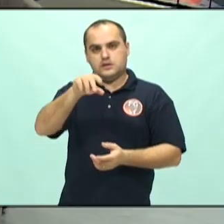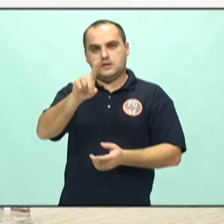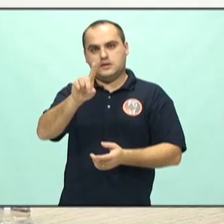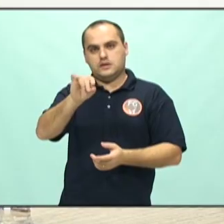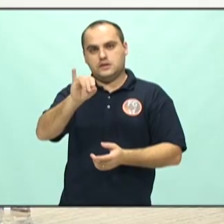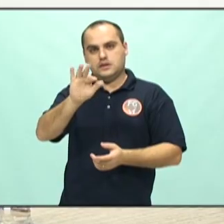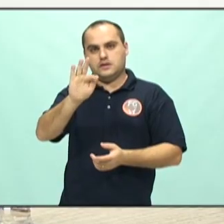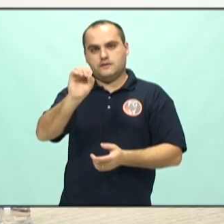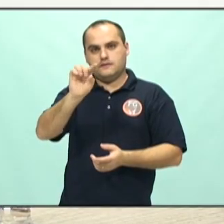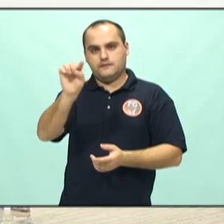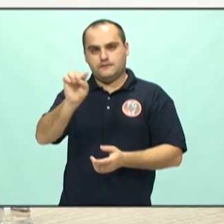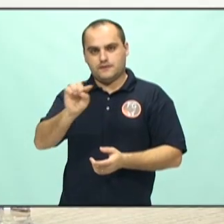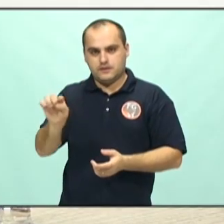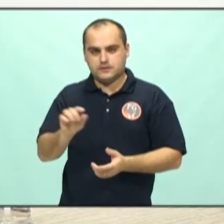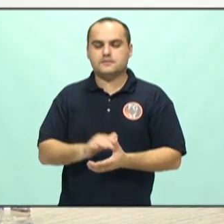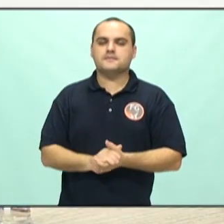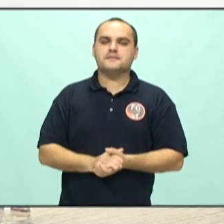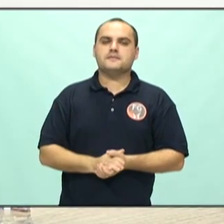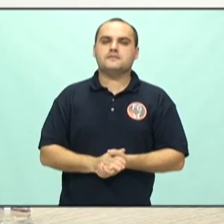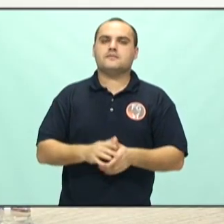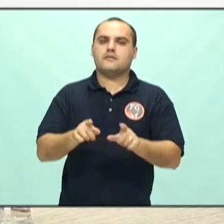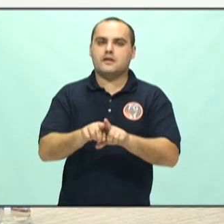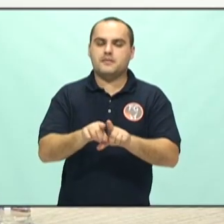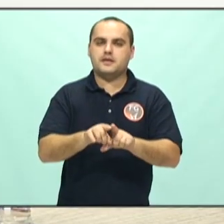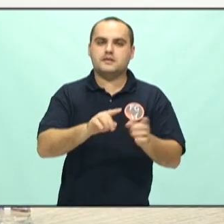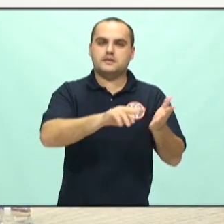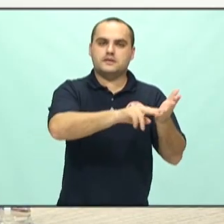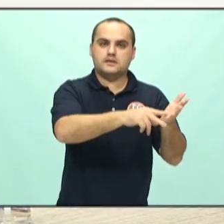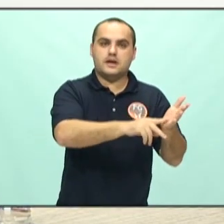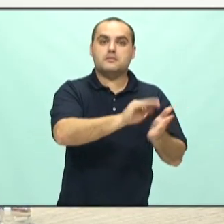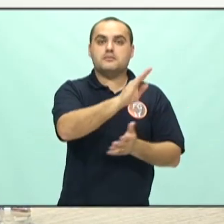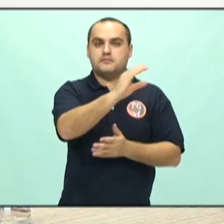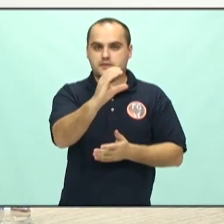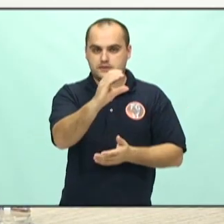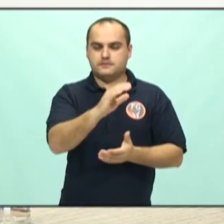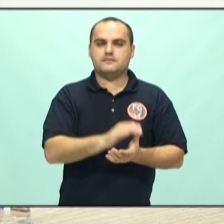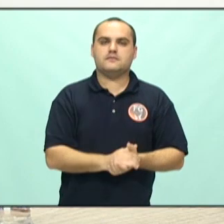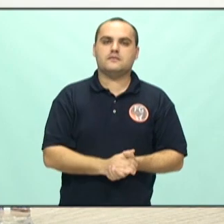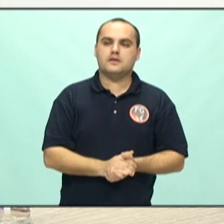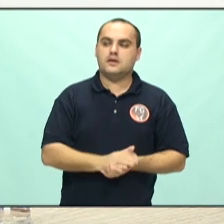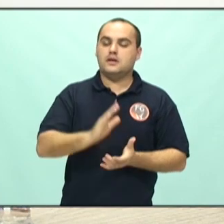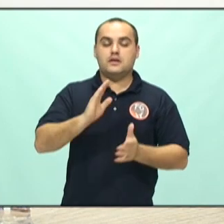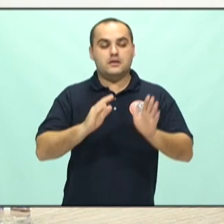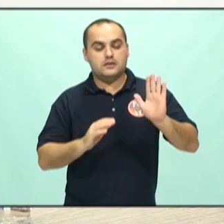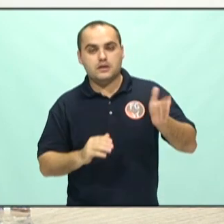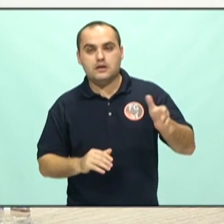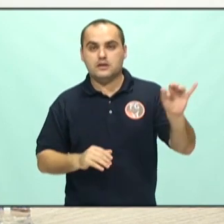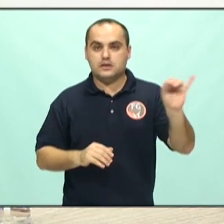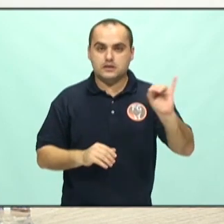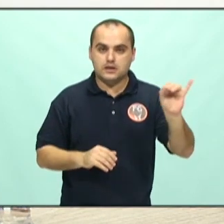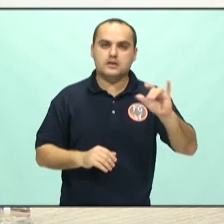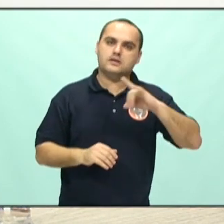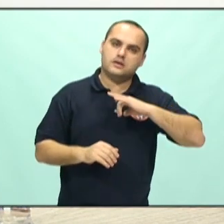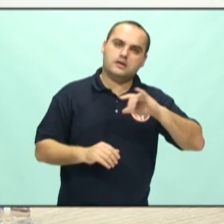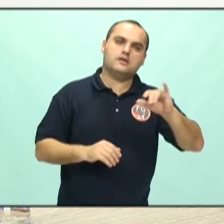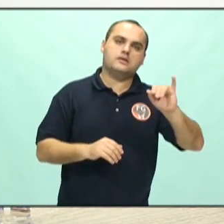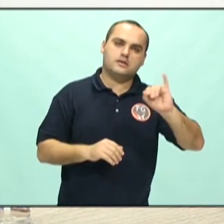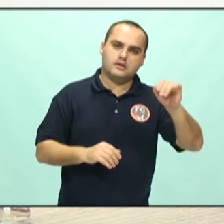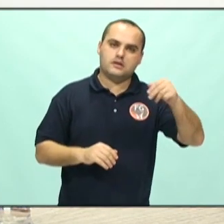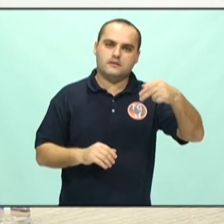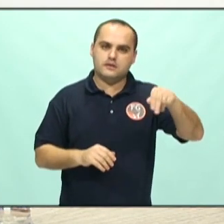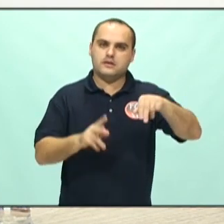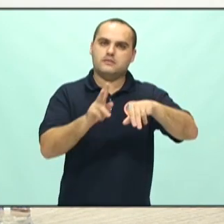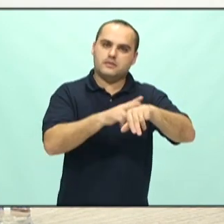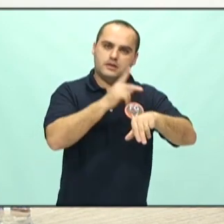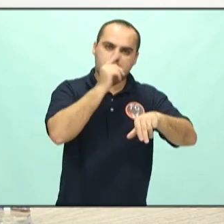tinha essa sigla, e também foi fundado o sindicato em Balneário. E Itajaí abrangia Itajaí, Navegantes,